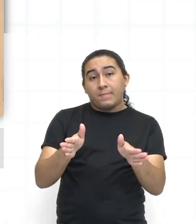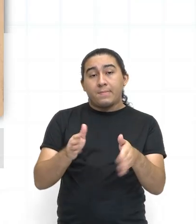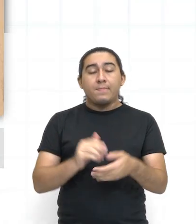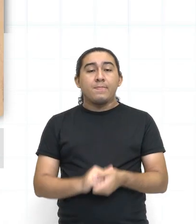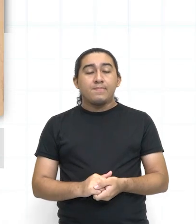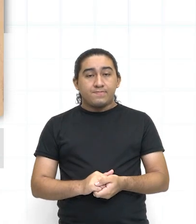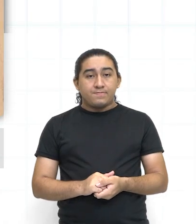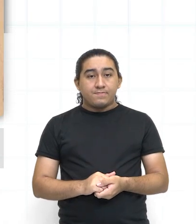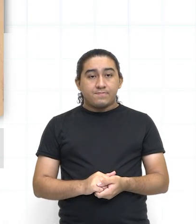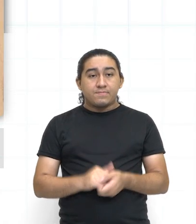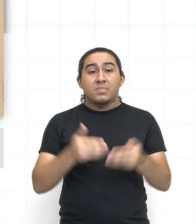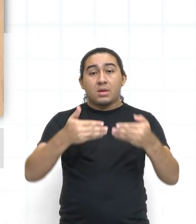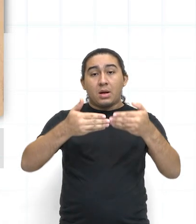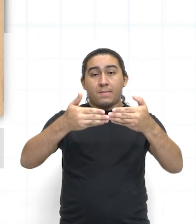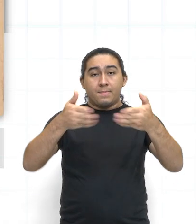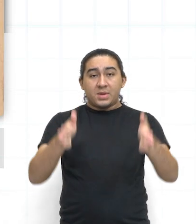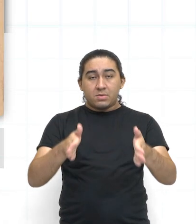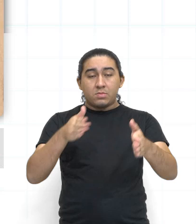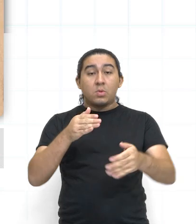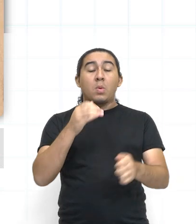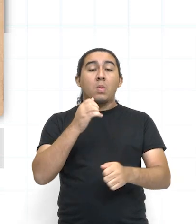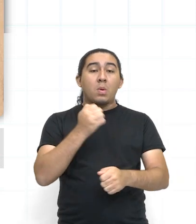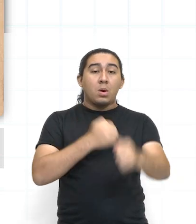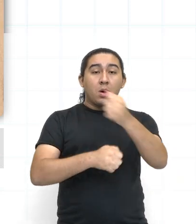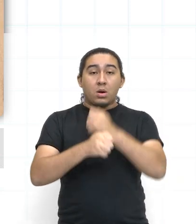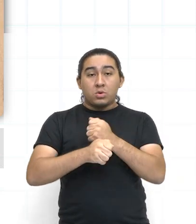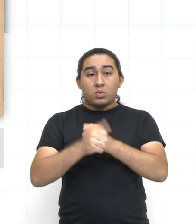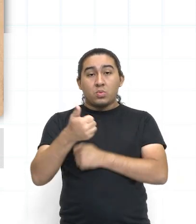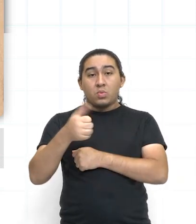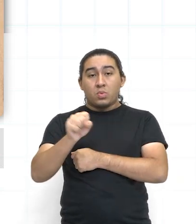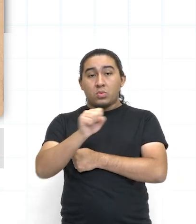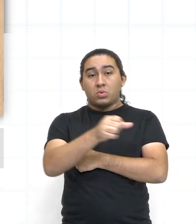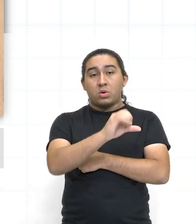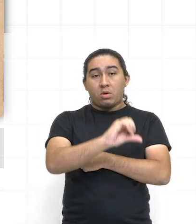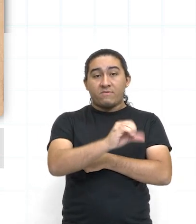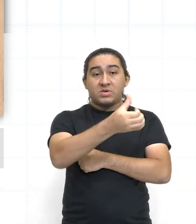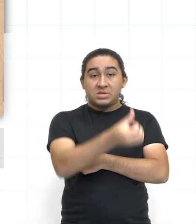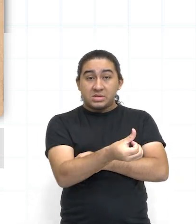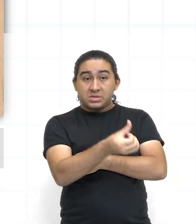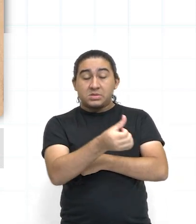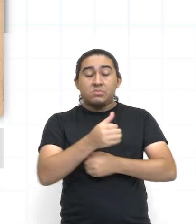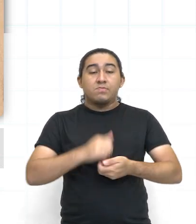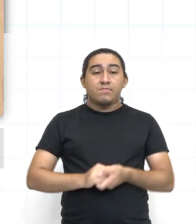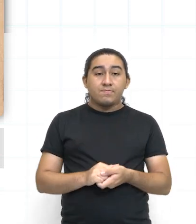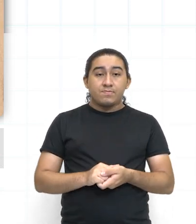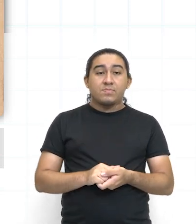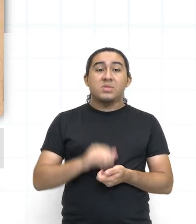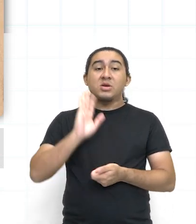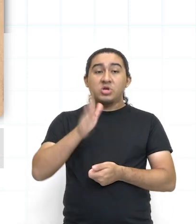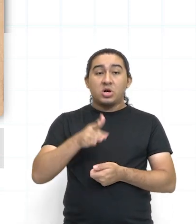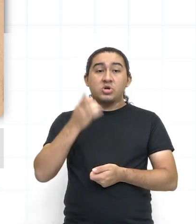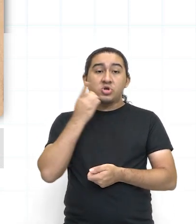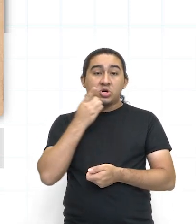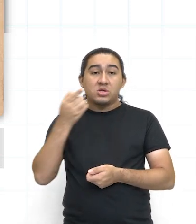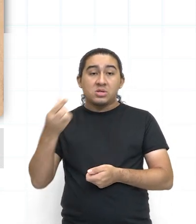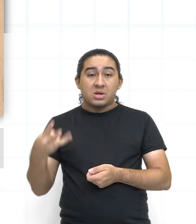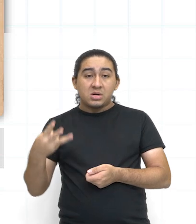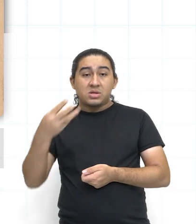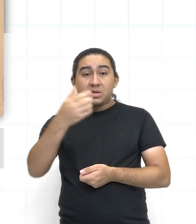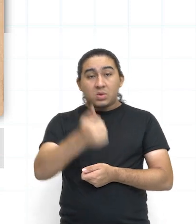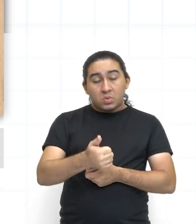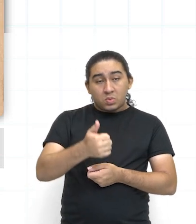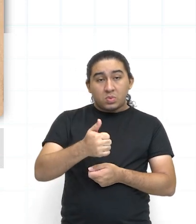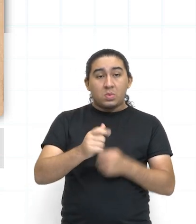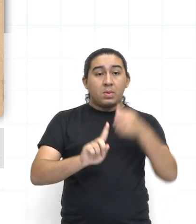inauguração? A inauguração, 1896, né? O teatro foi inaugurado em 31